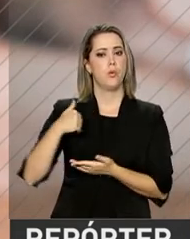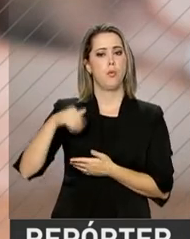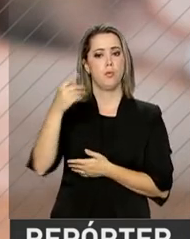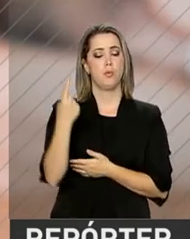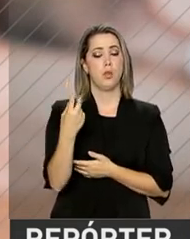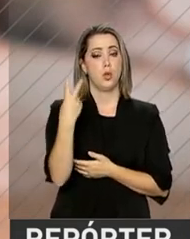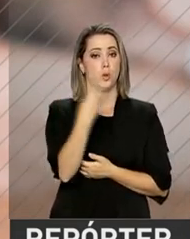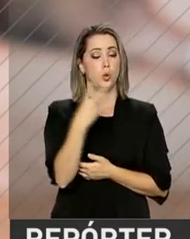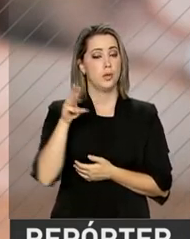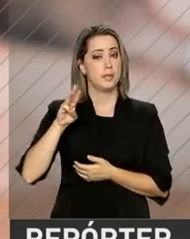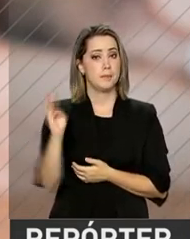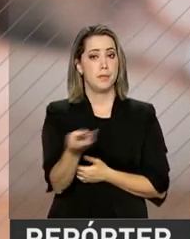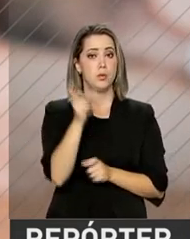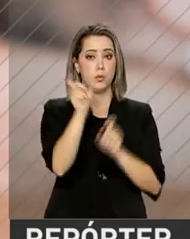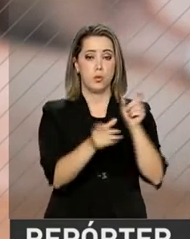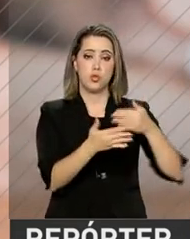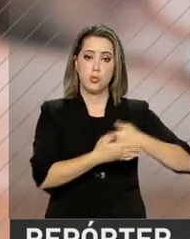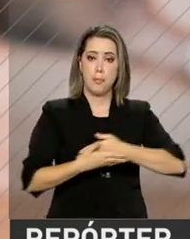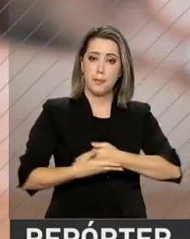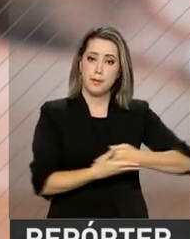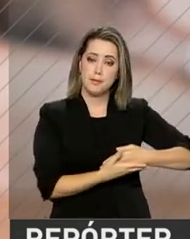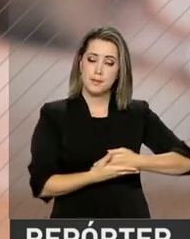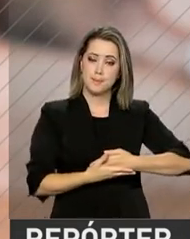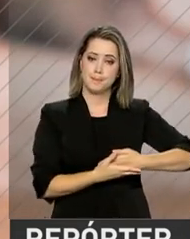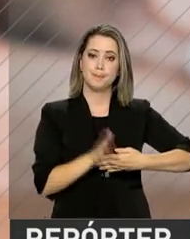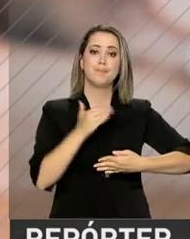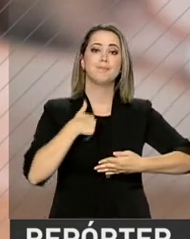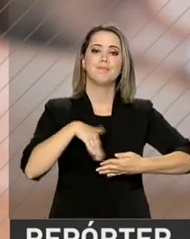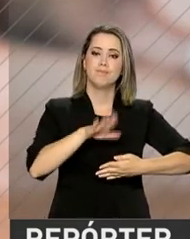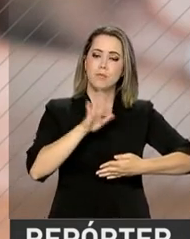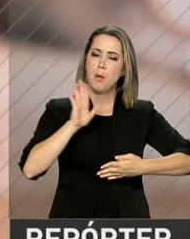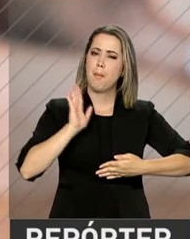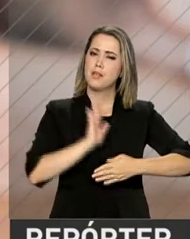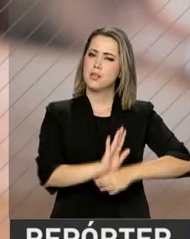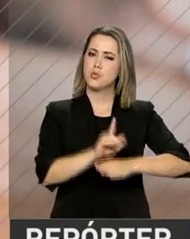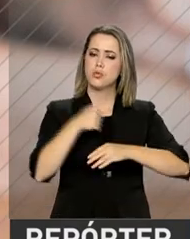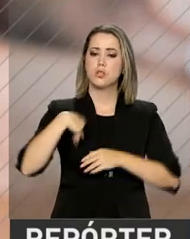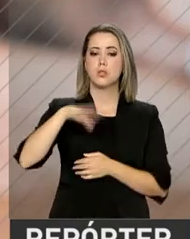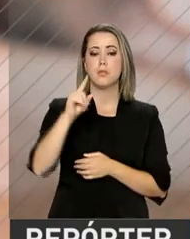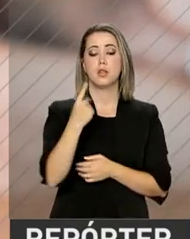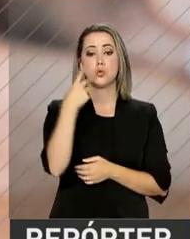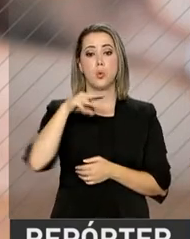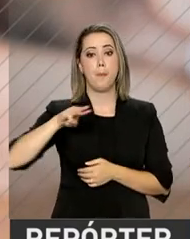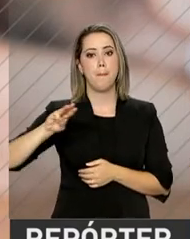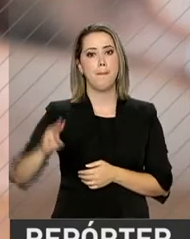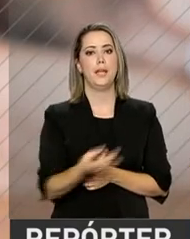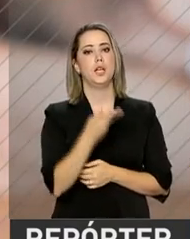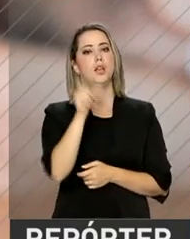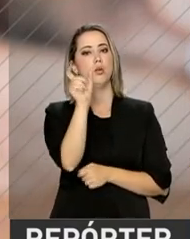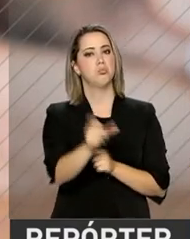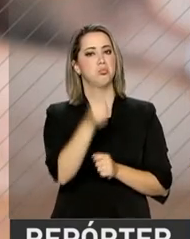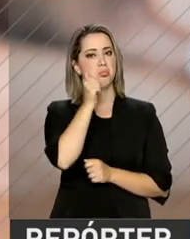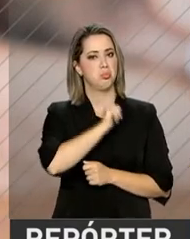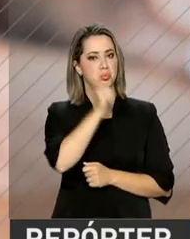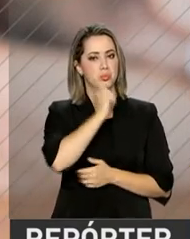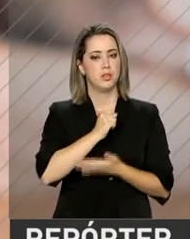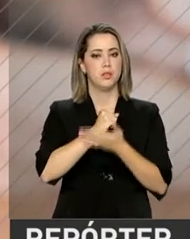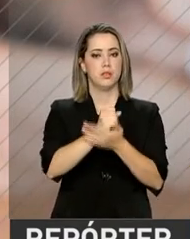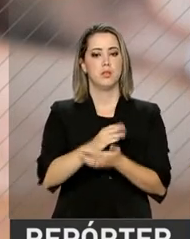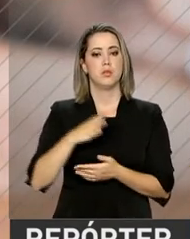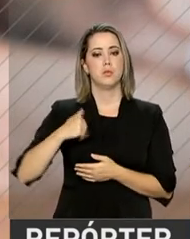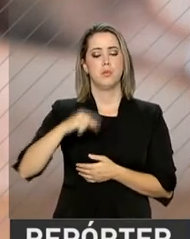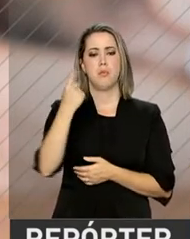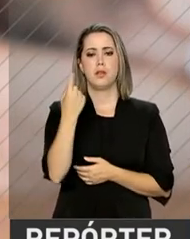dois milhões de recém-nascidos contou com o apoio de quase um milhão e meio de mulheres doadoras e coletou